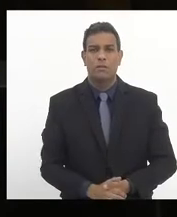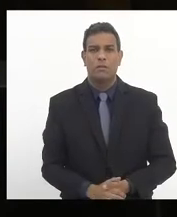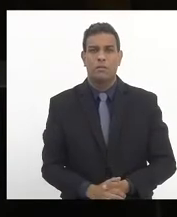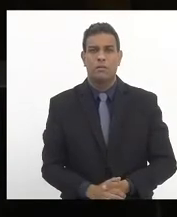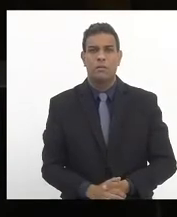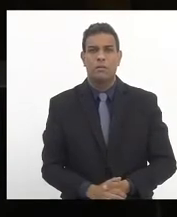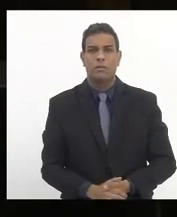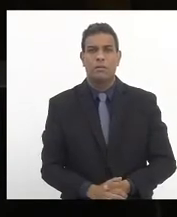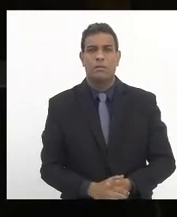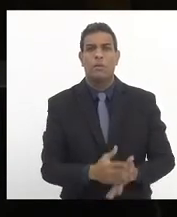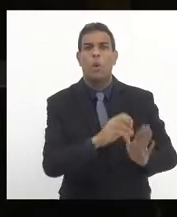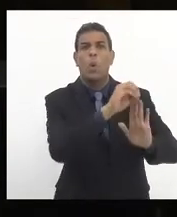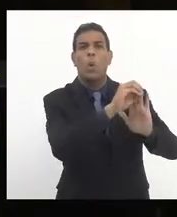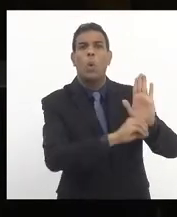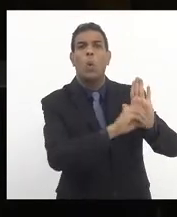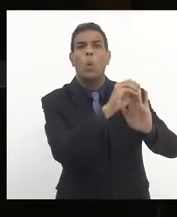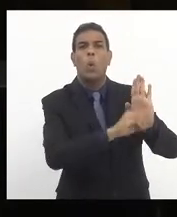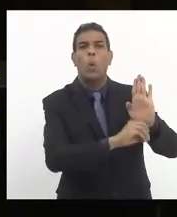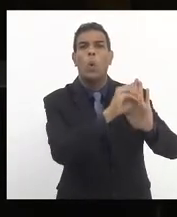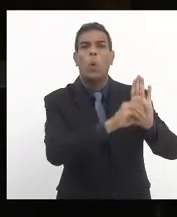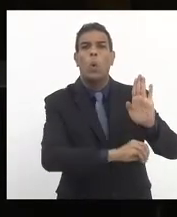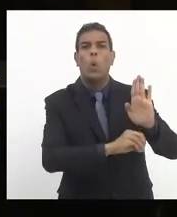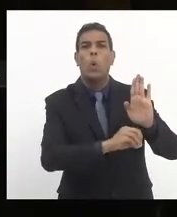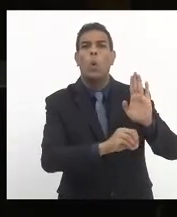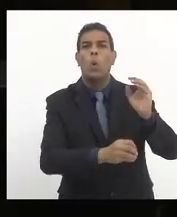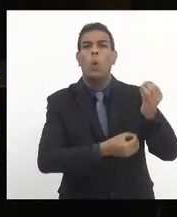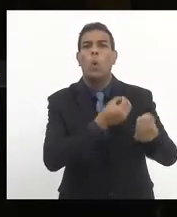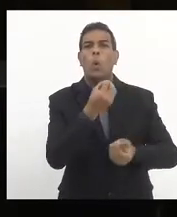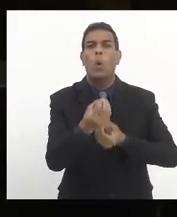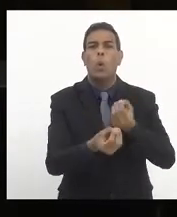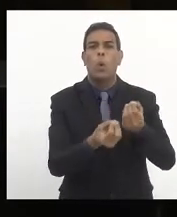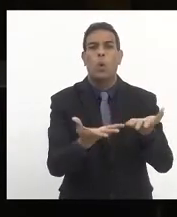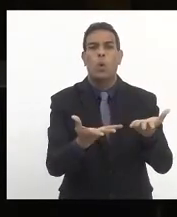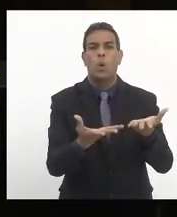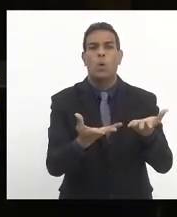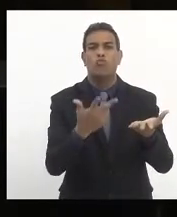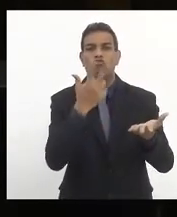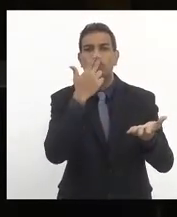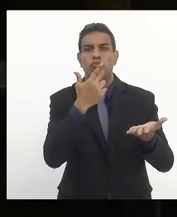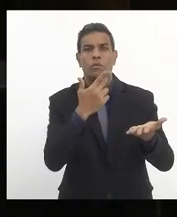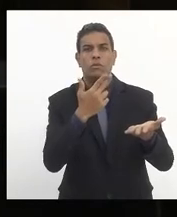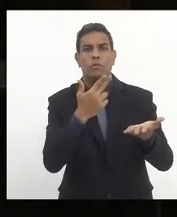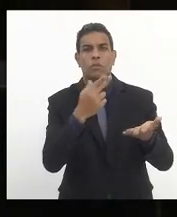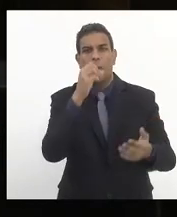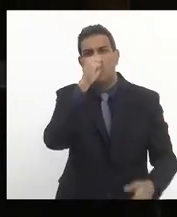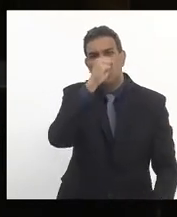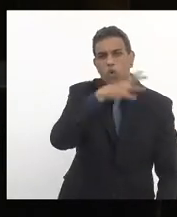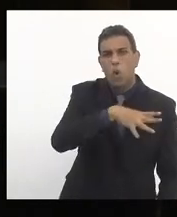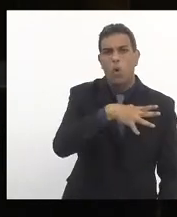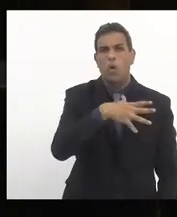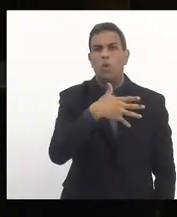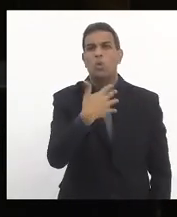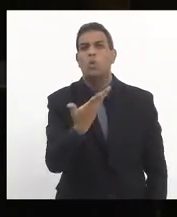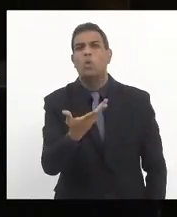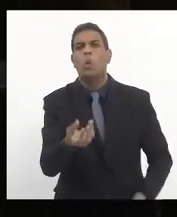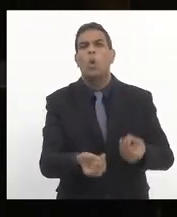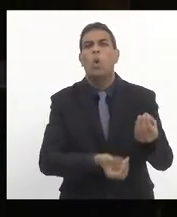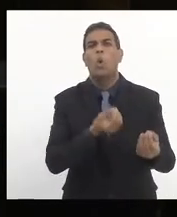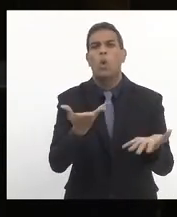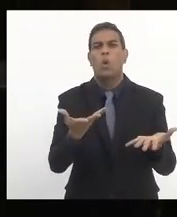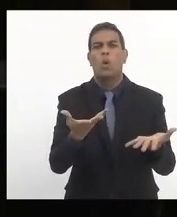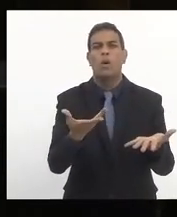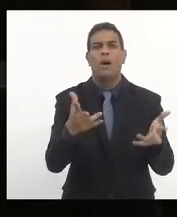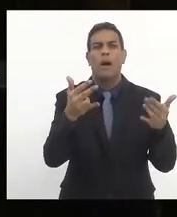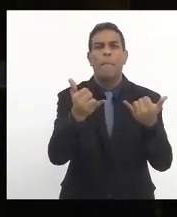É de uma irresponsabilidade, uma inconsequência sem limites. É um absurdo isso. Um estuprador, quantos